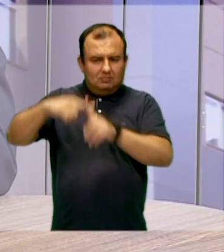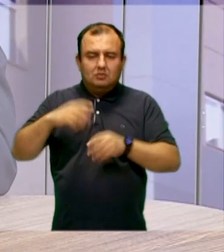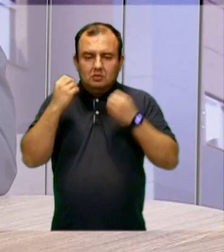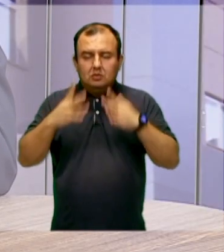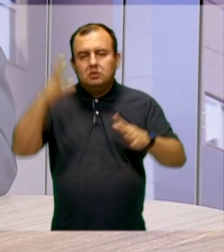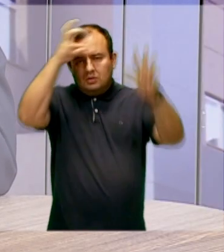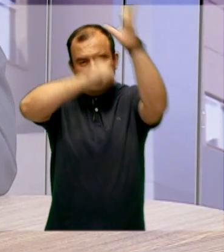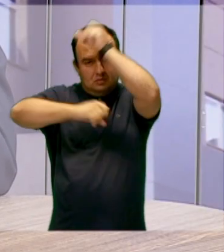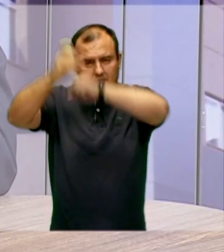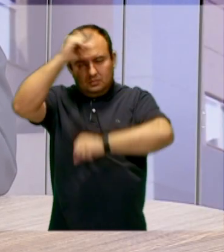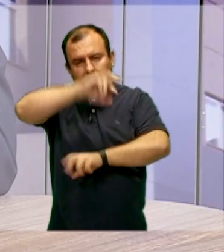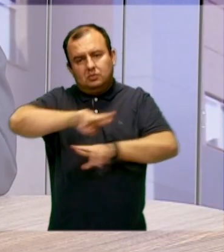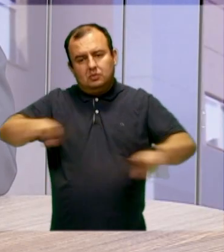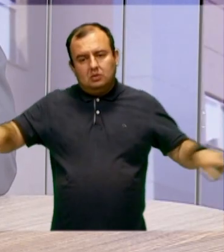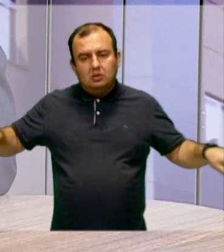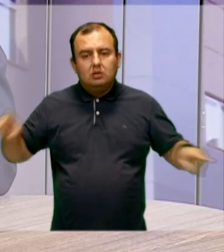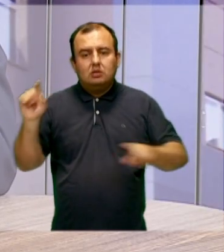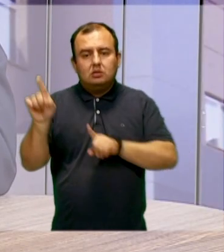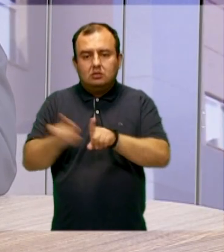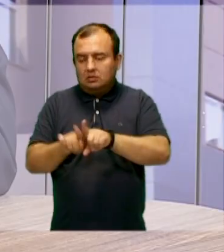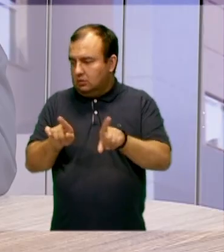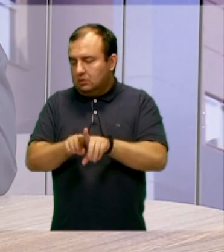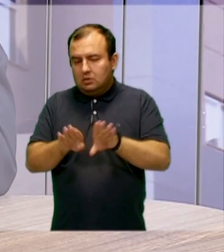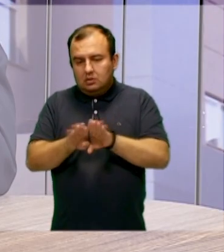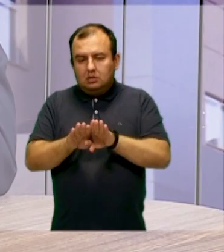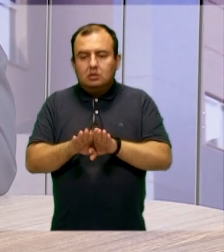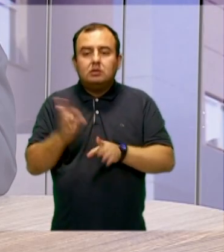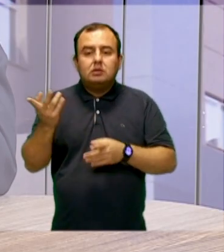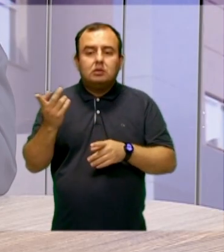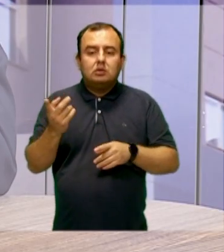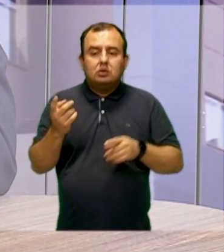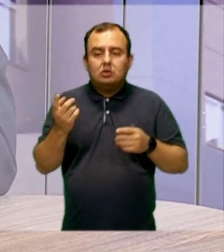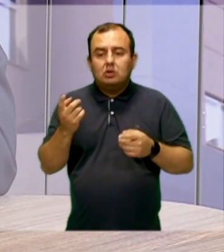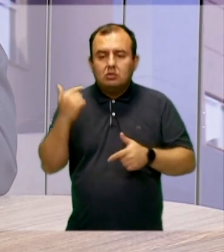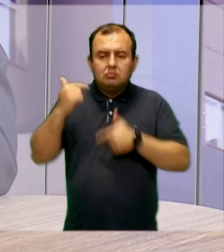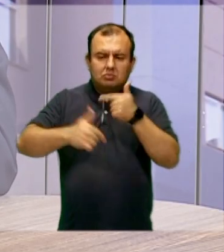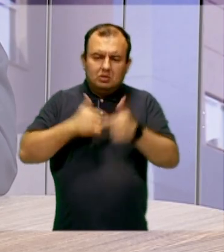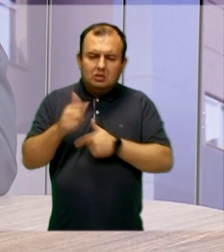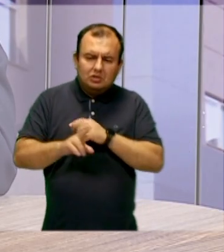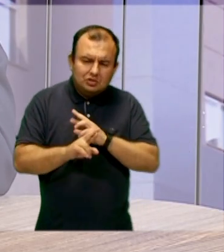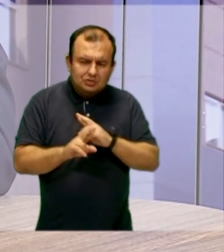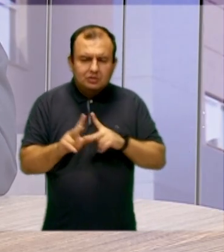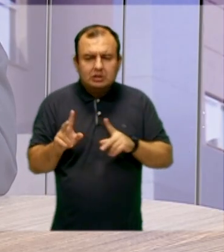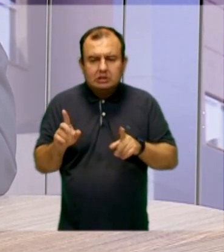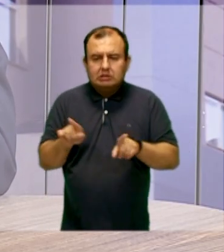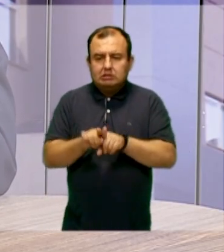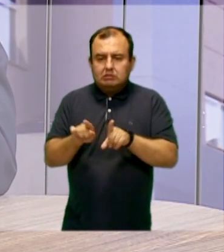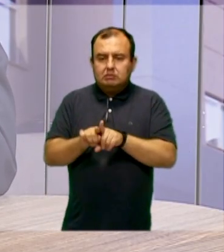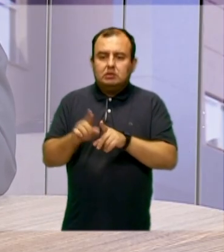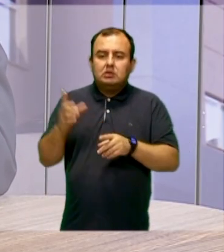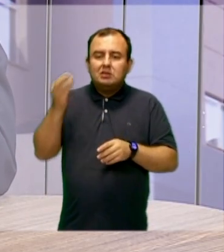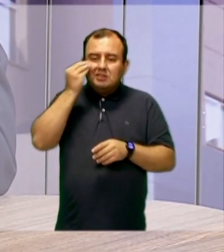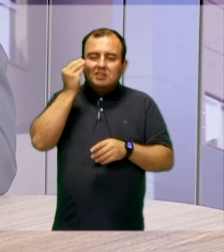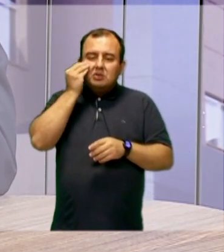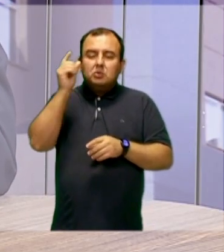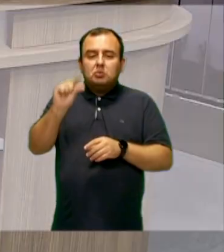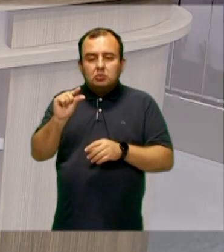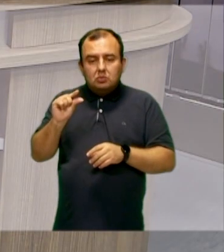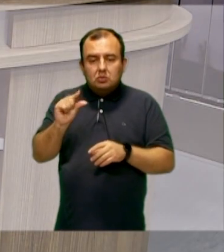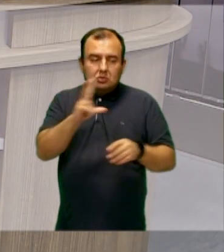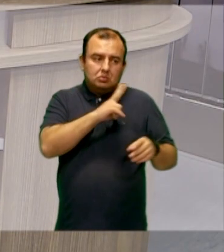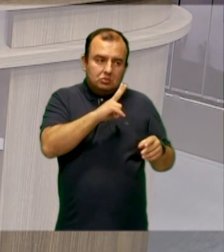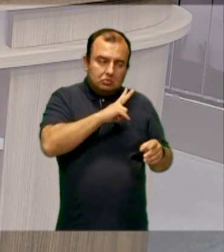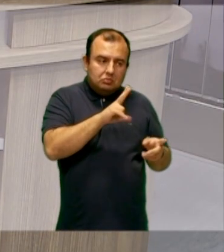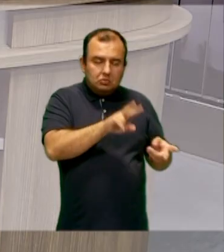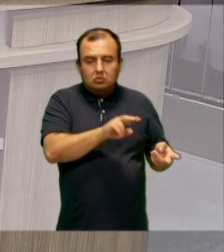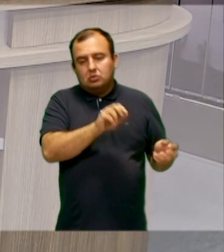muito aprendizado, né? A gente vem de a forma diferente de se trabalhar. Então, a gente tenta trazer um pouco daquilo que a gente tem no privado para